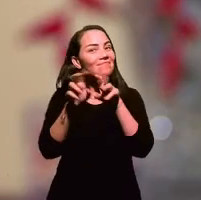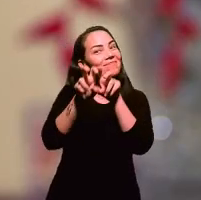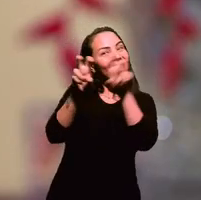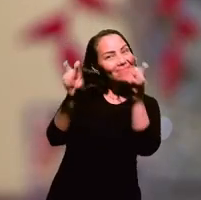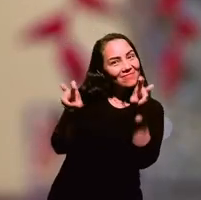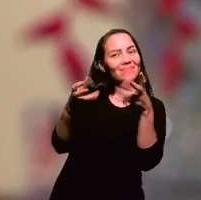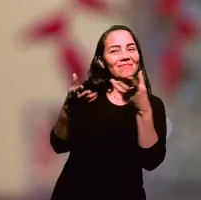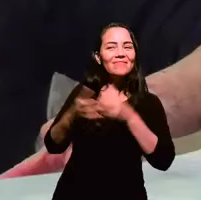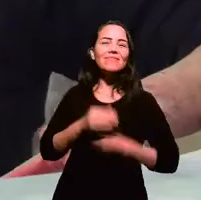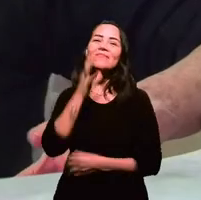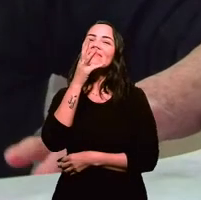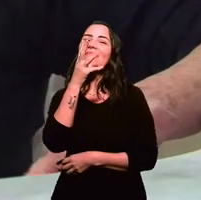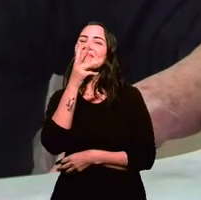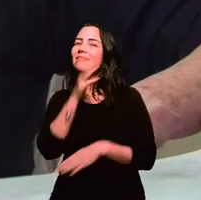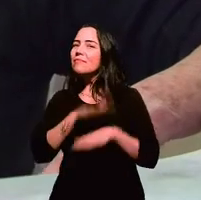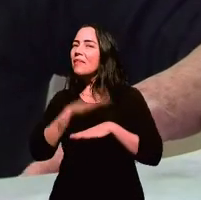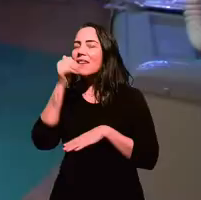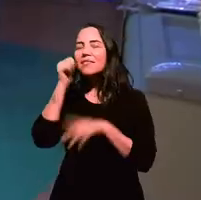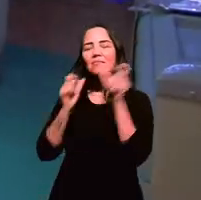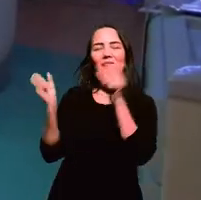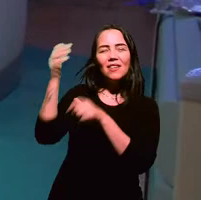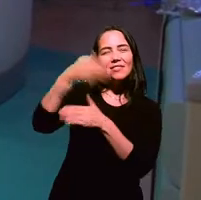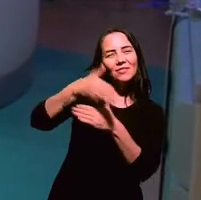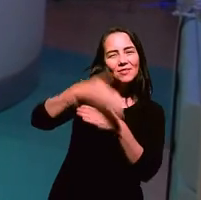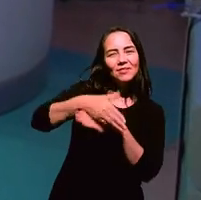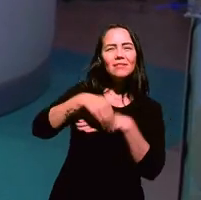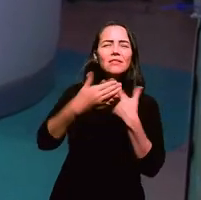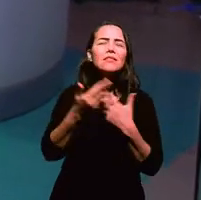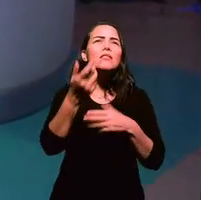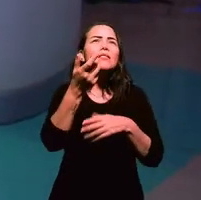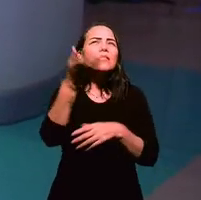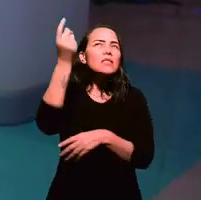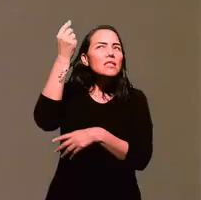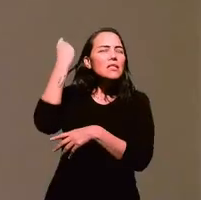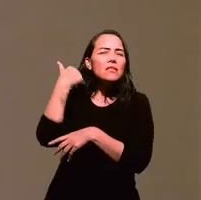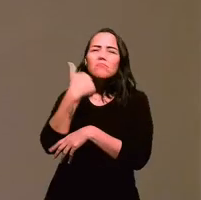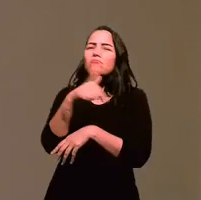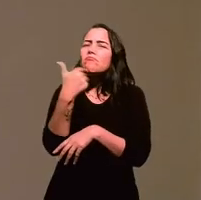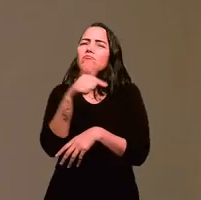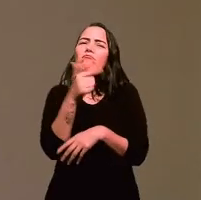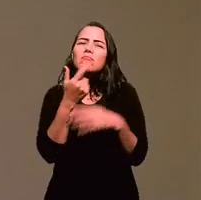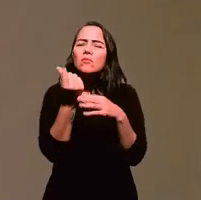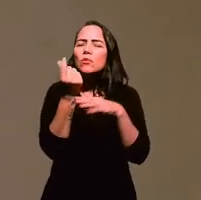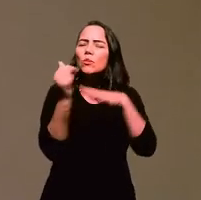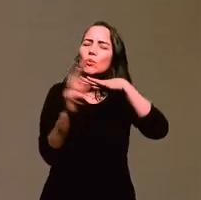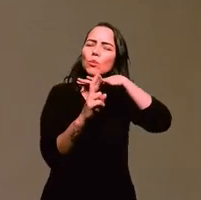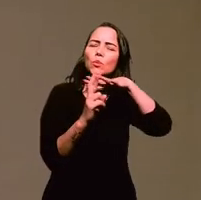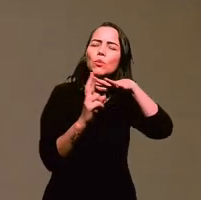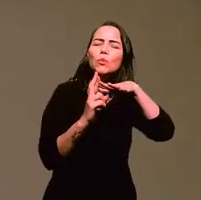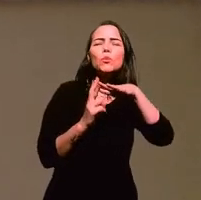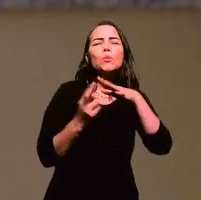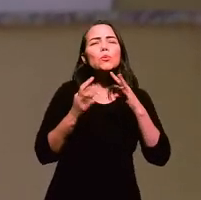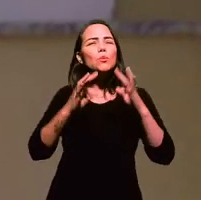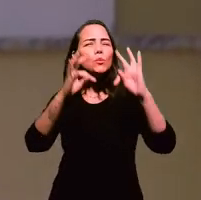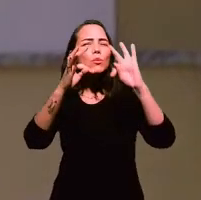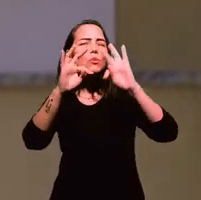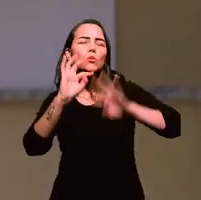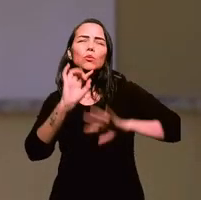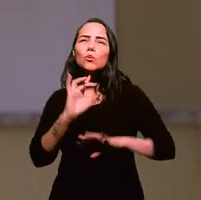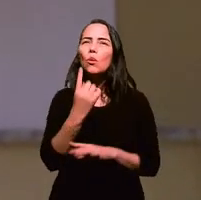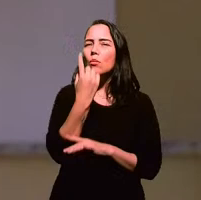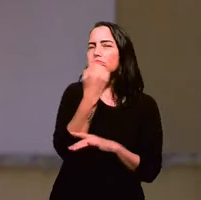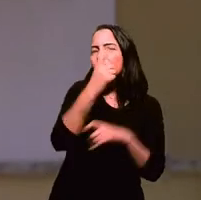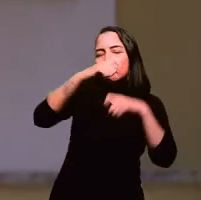Demorou até que veio mais. Então, na época, não se tinha recurso tecnológico nenhum. Tinha mais ou menos um raio-x para